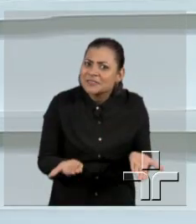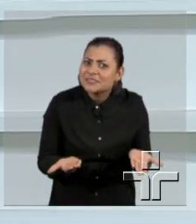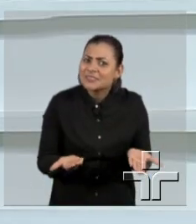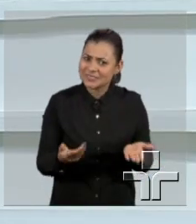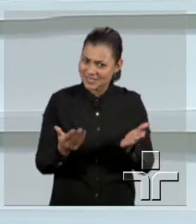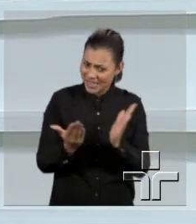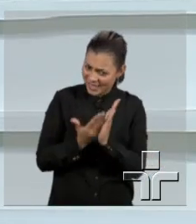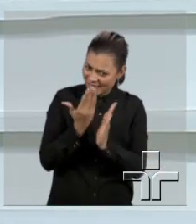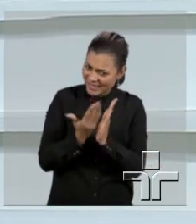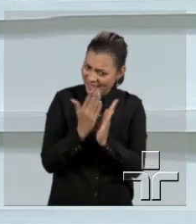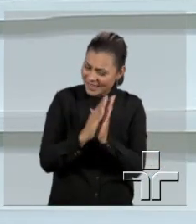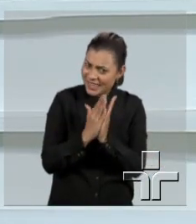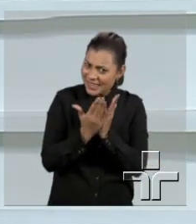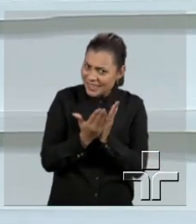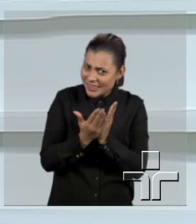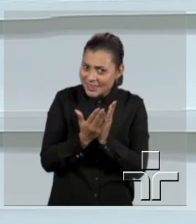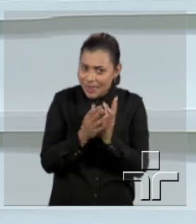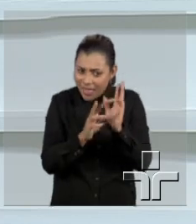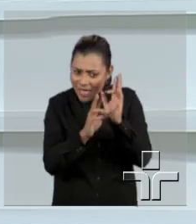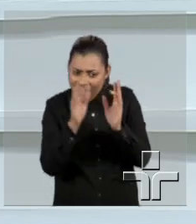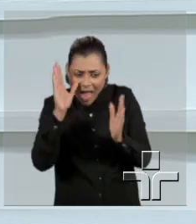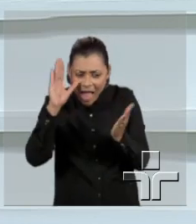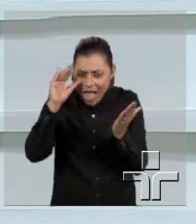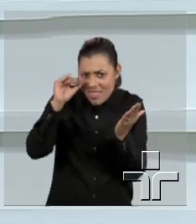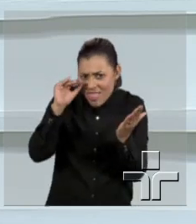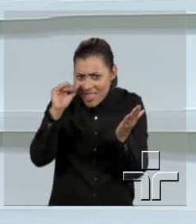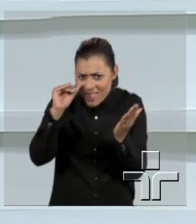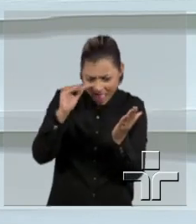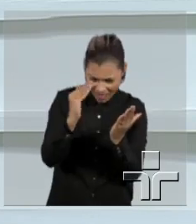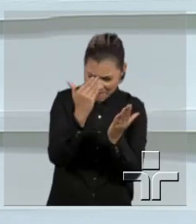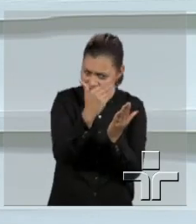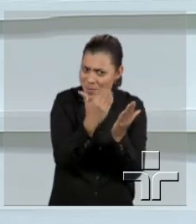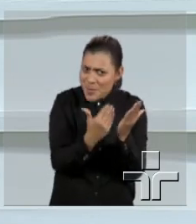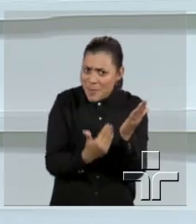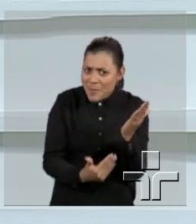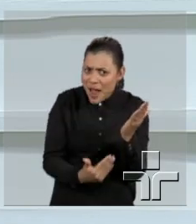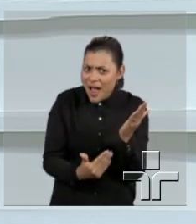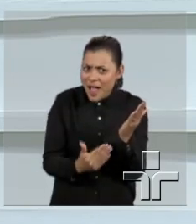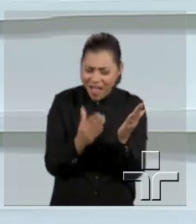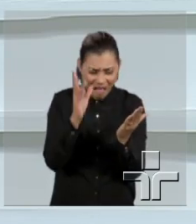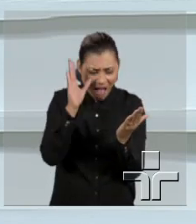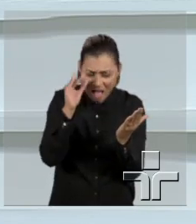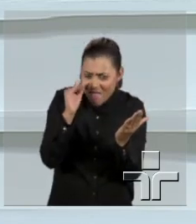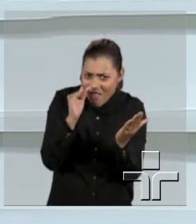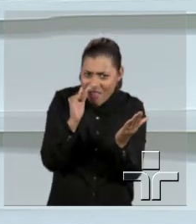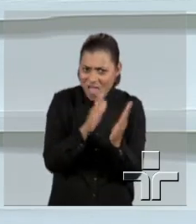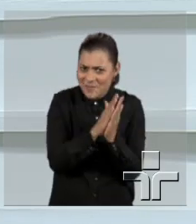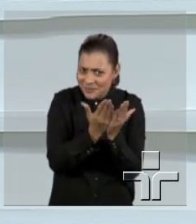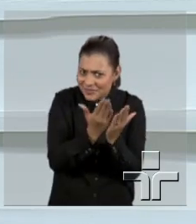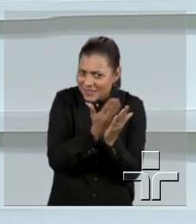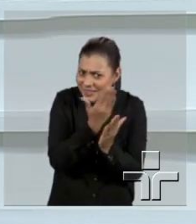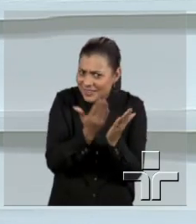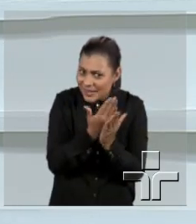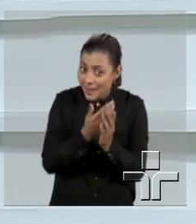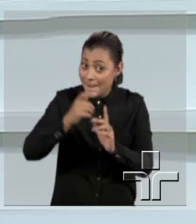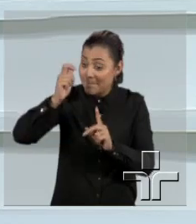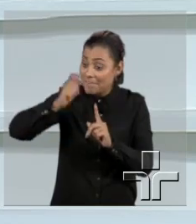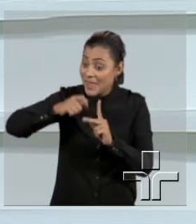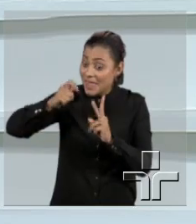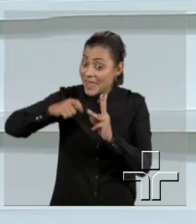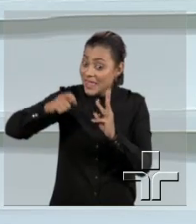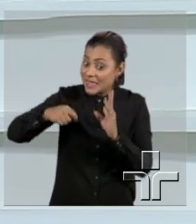Está sendo observado o que o livrinho diz aí no nossos meses aí de